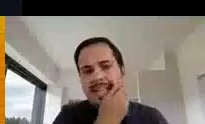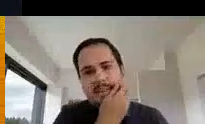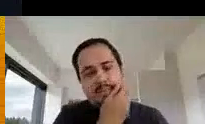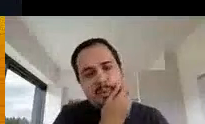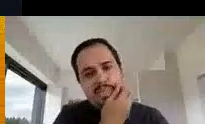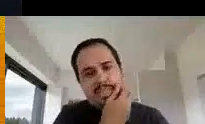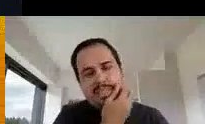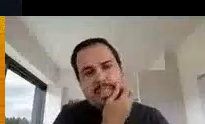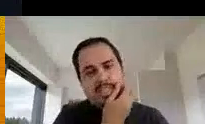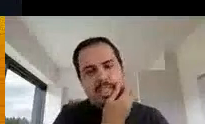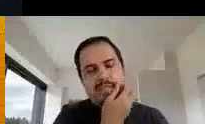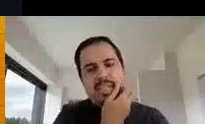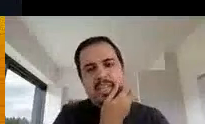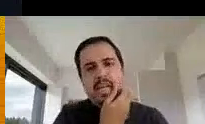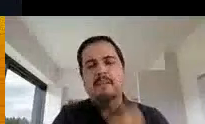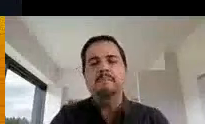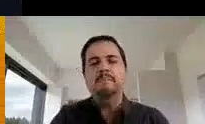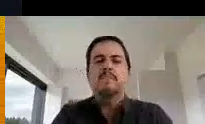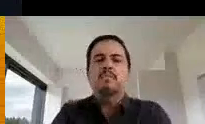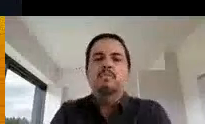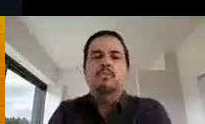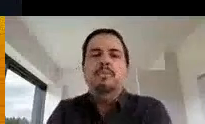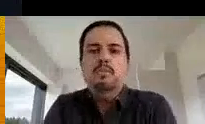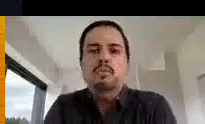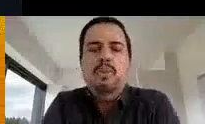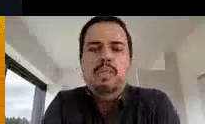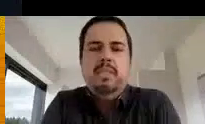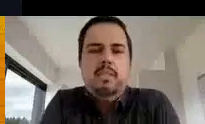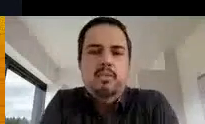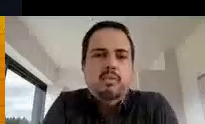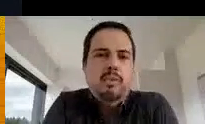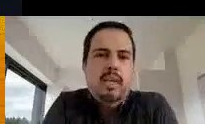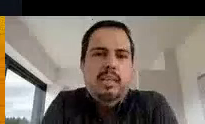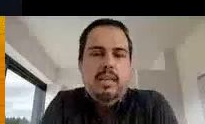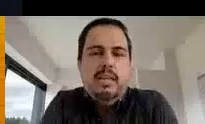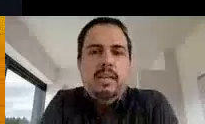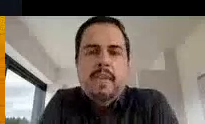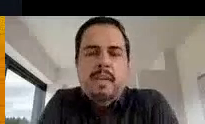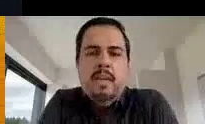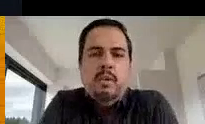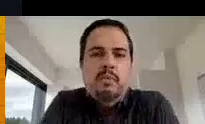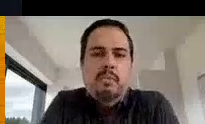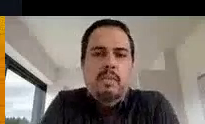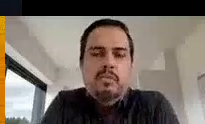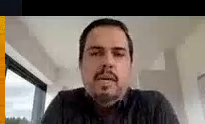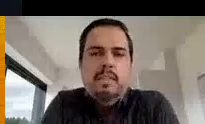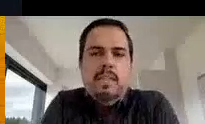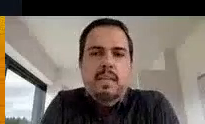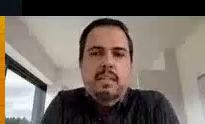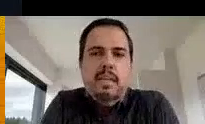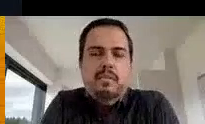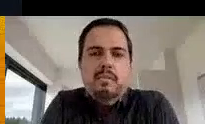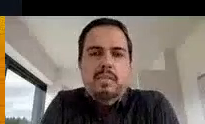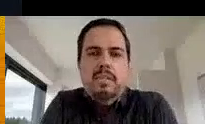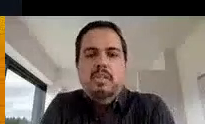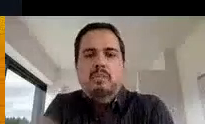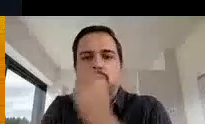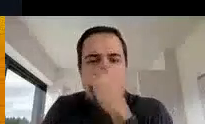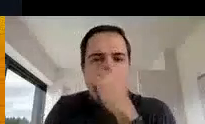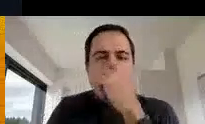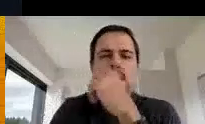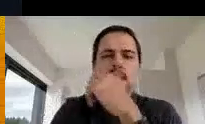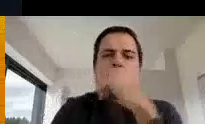cara, ele pode ter certeza que ele vai gerar um efeito fantástico com a sua clientela. Só que para isso não basta ele entregar o